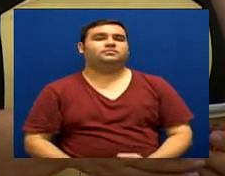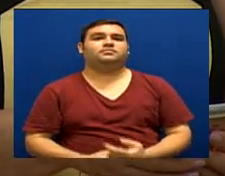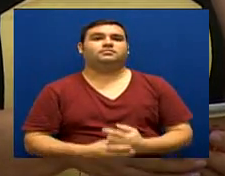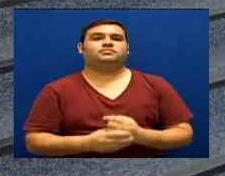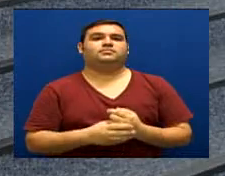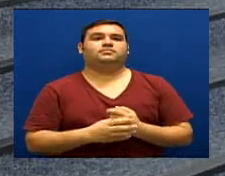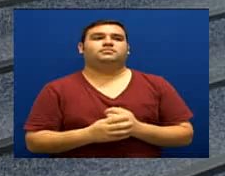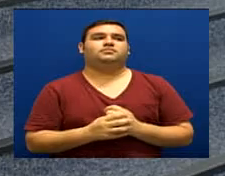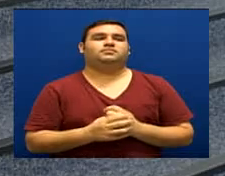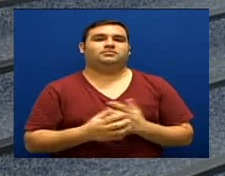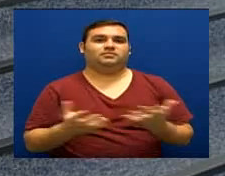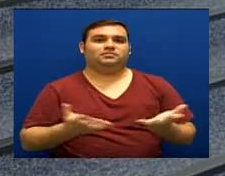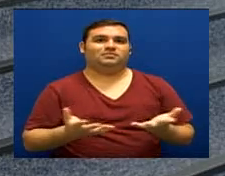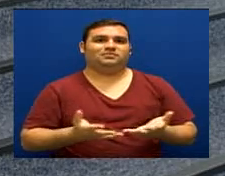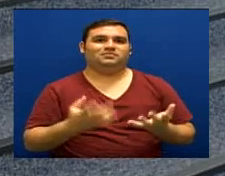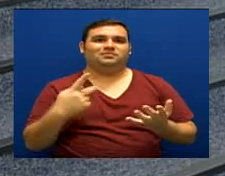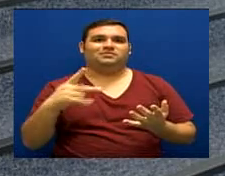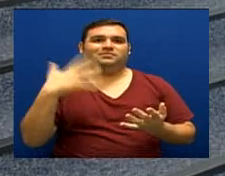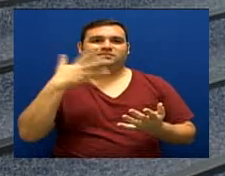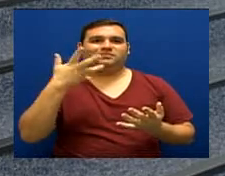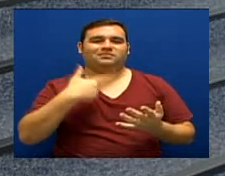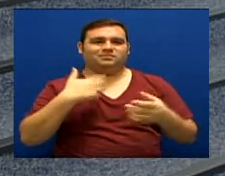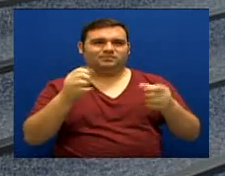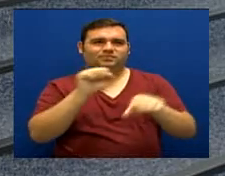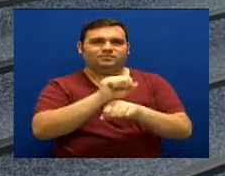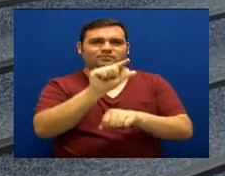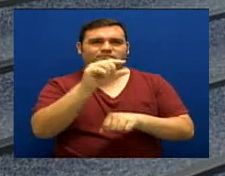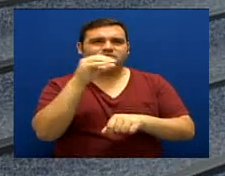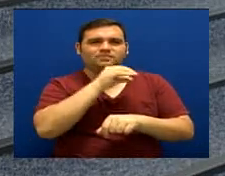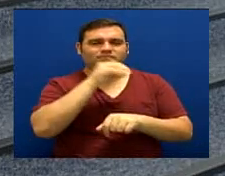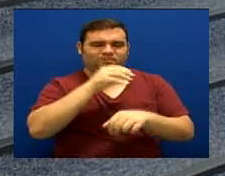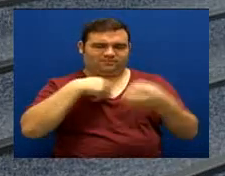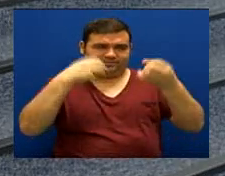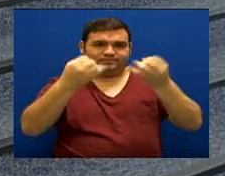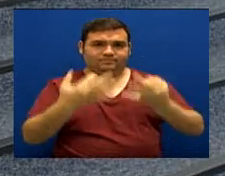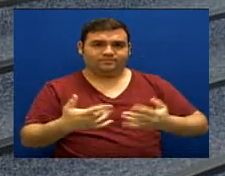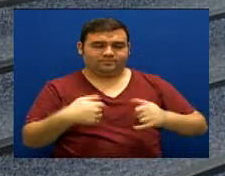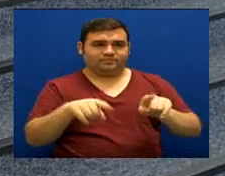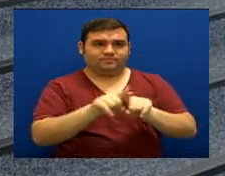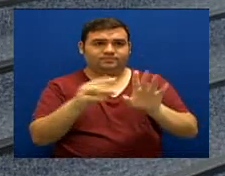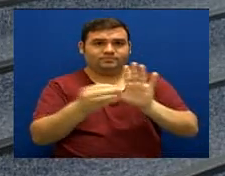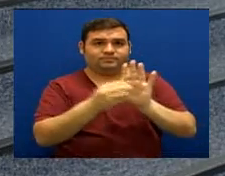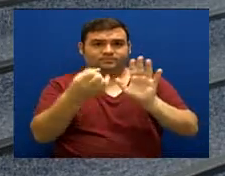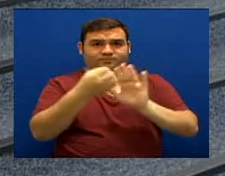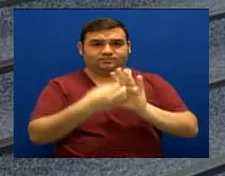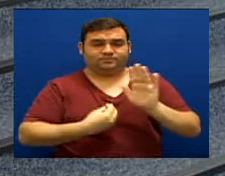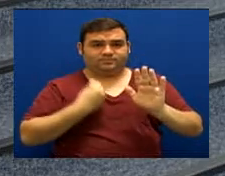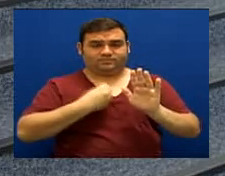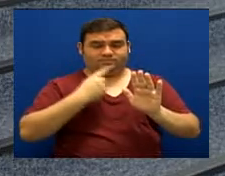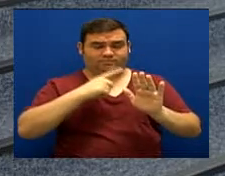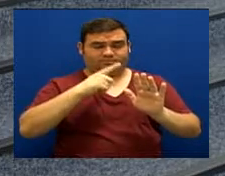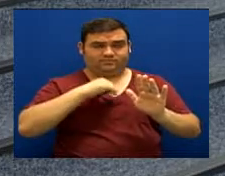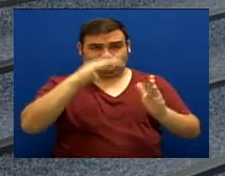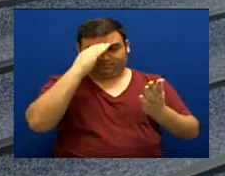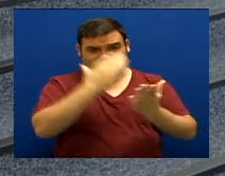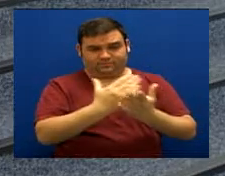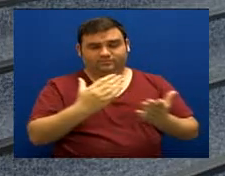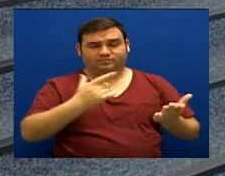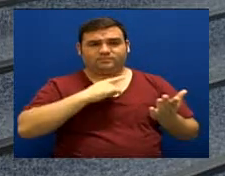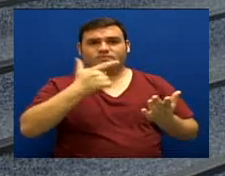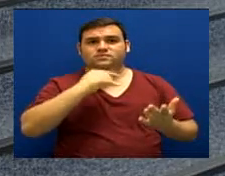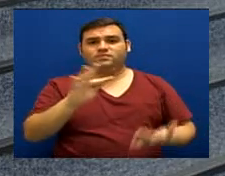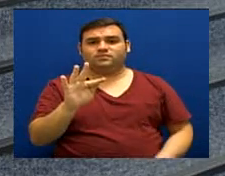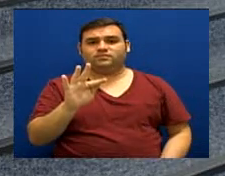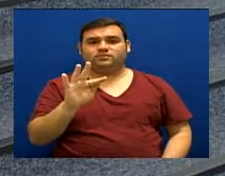agora você faz só o segundo só precisava 111 registro aqui é conforme o secretário